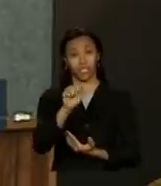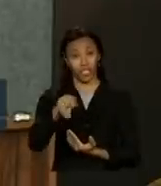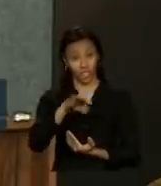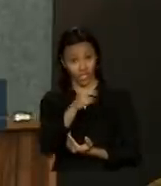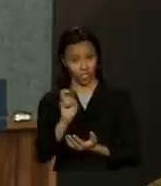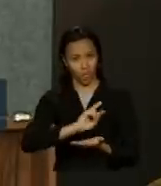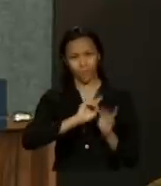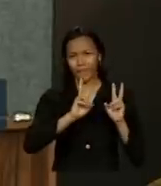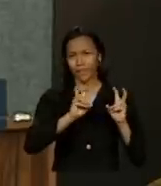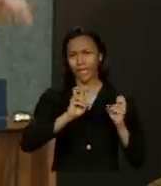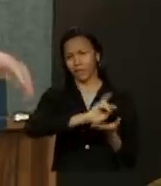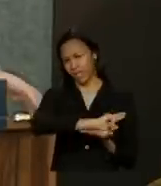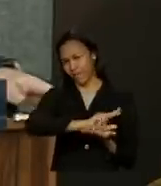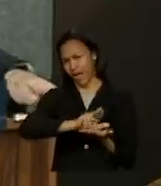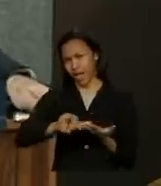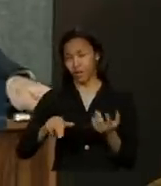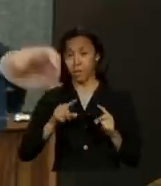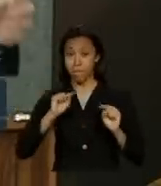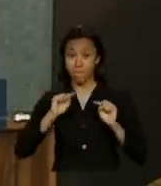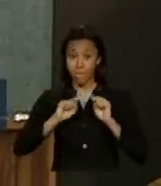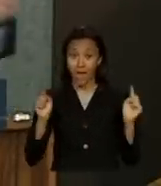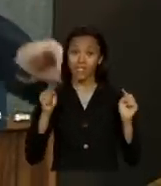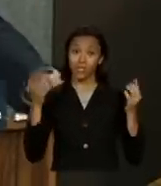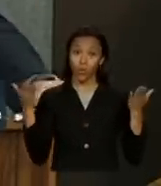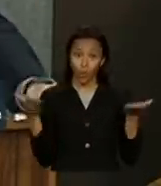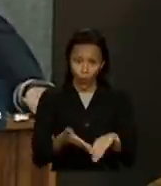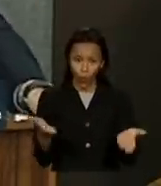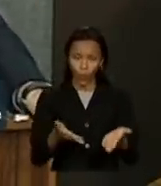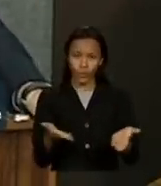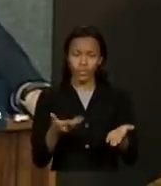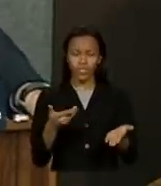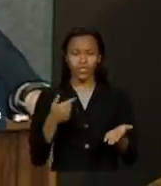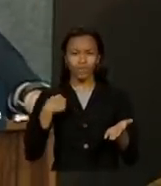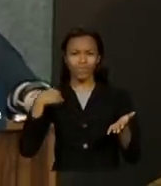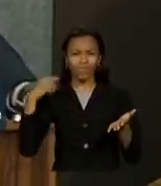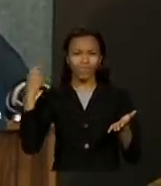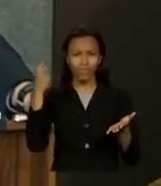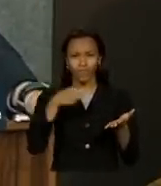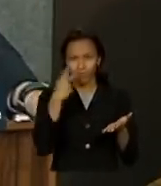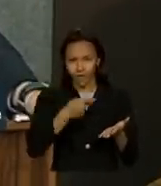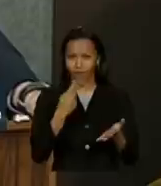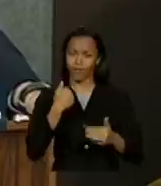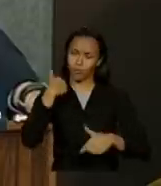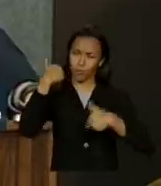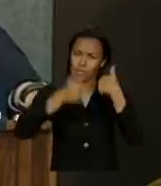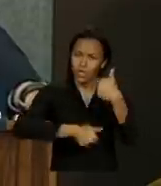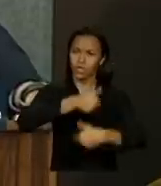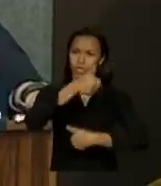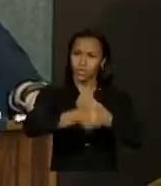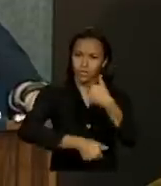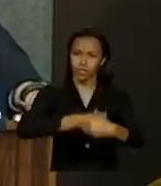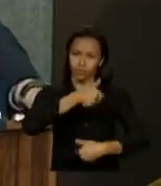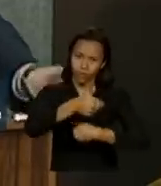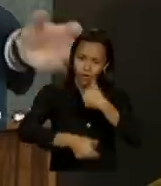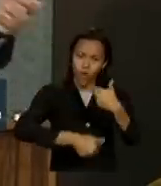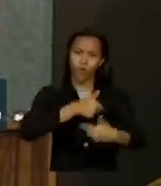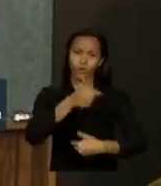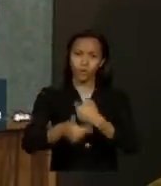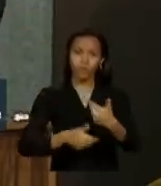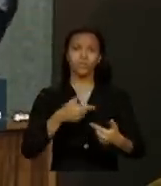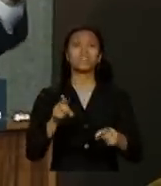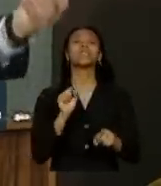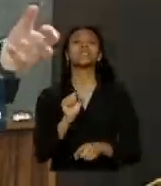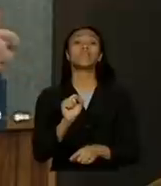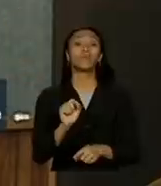essa esse ponto específico em que nós temos concentrado nossos esforços e que vem muito